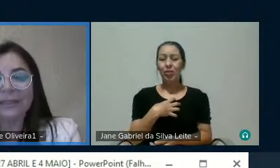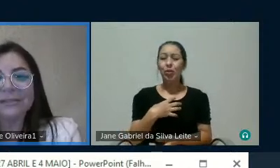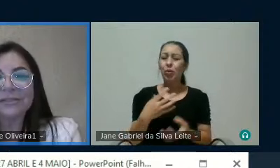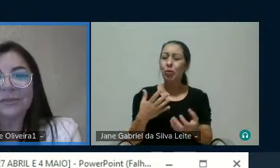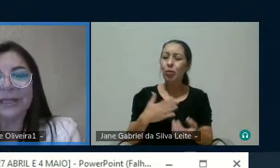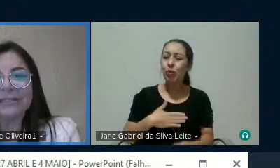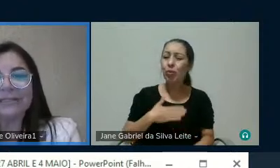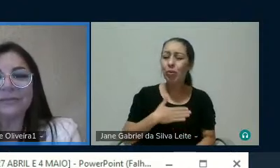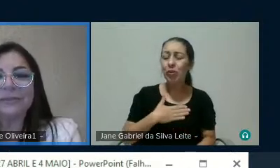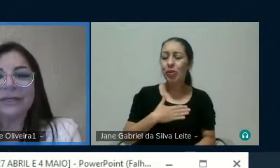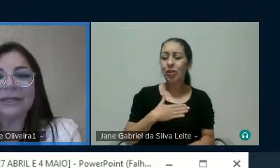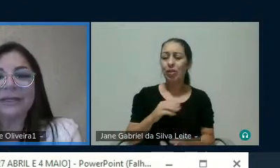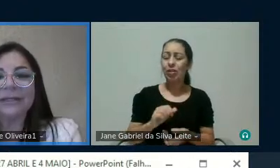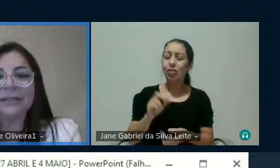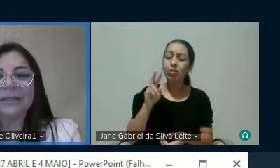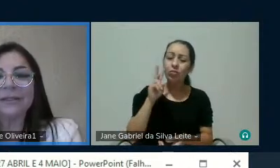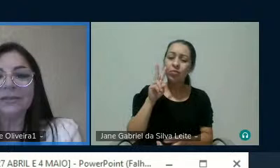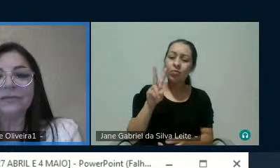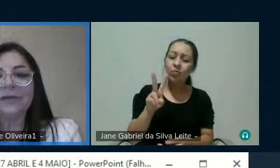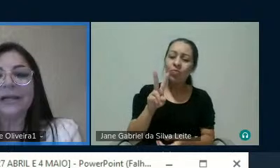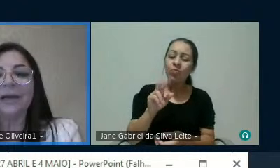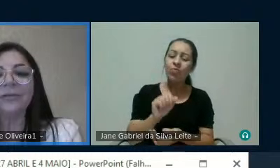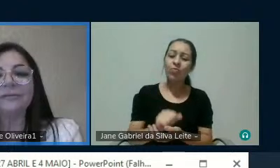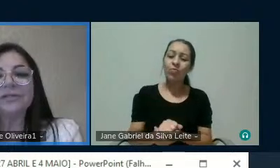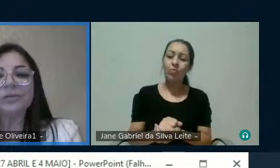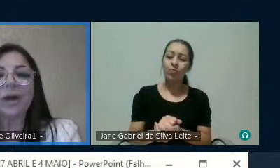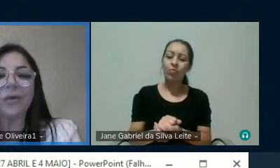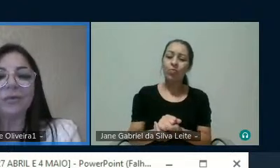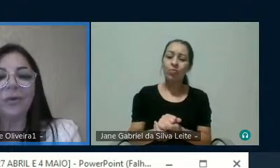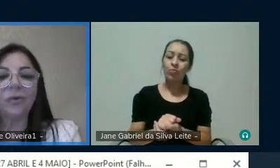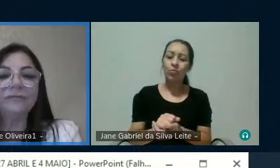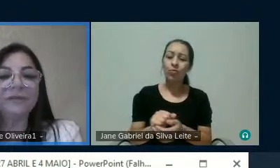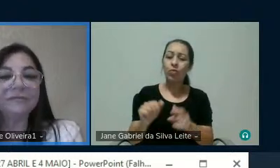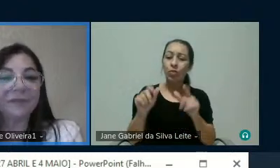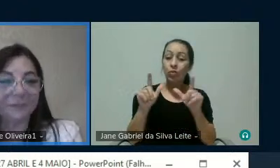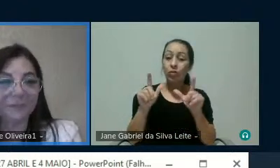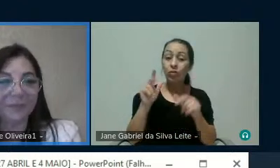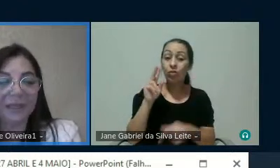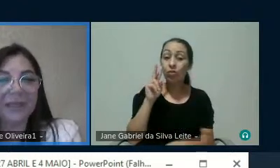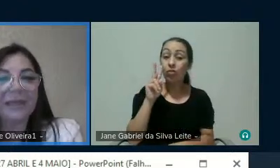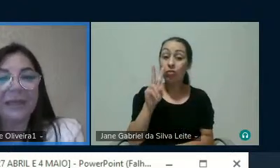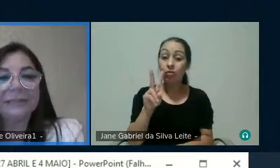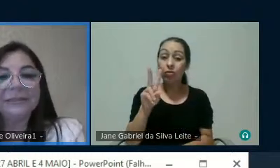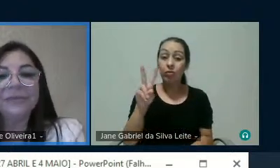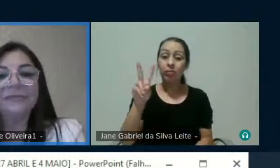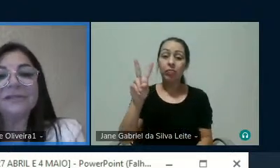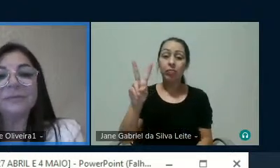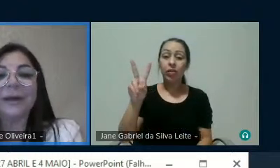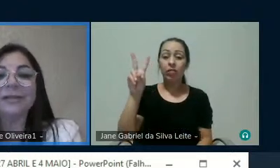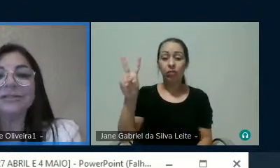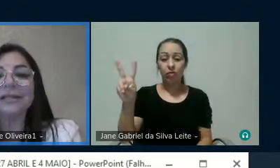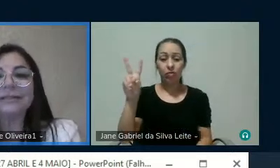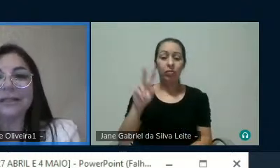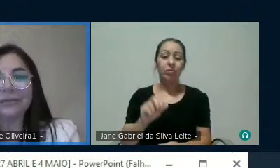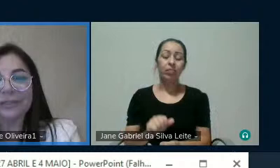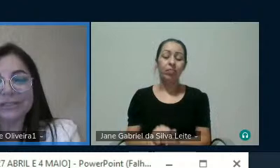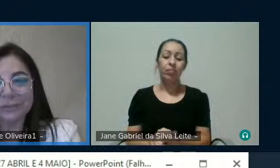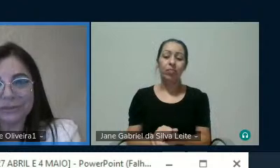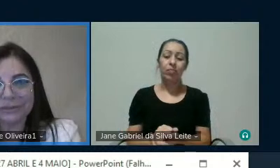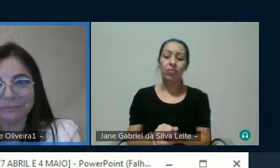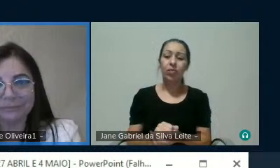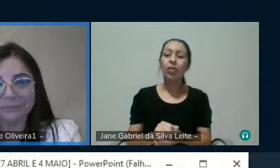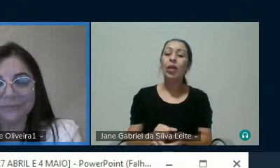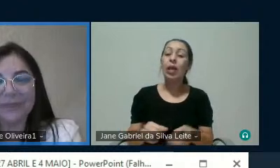muito sobre a questão do vernáculo visual, ou VV. Ele também faz parte da